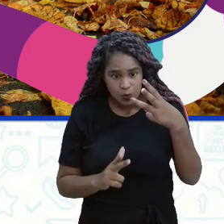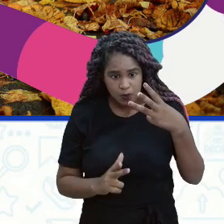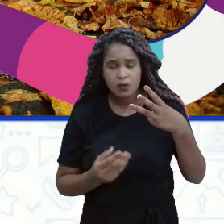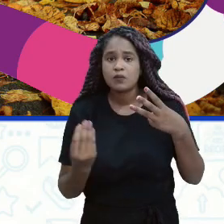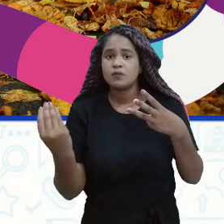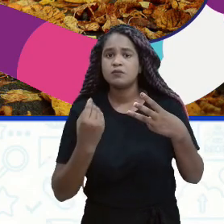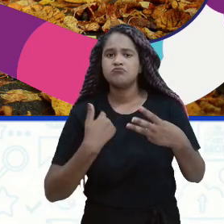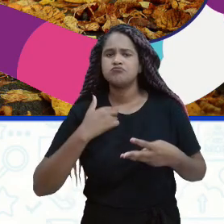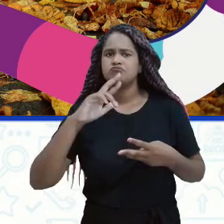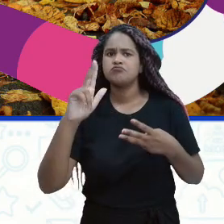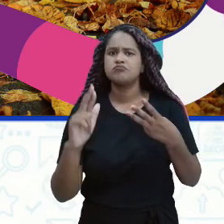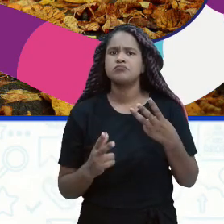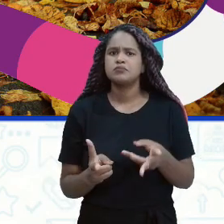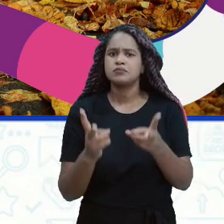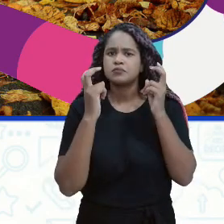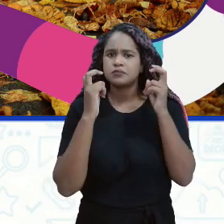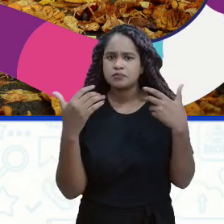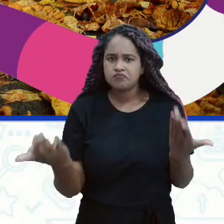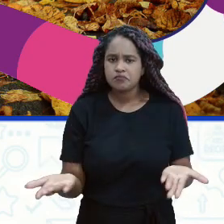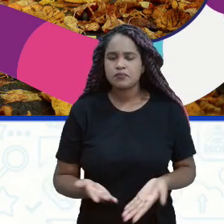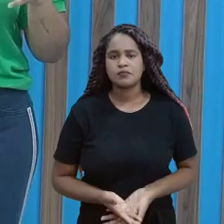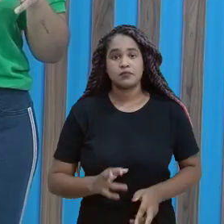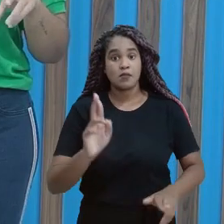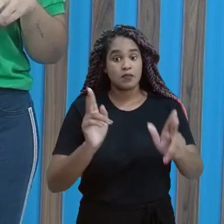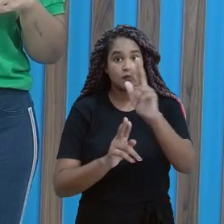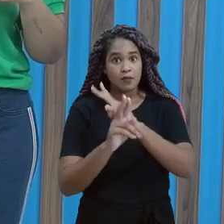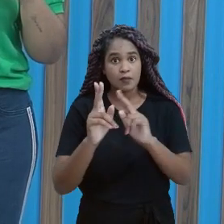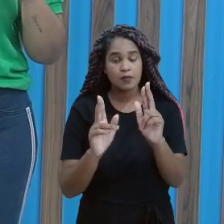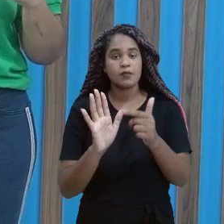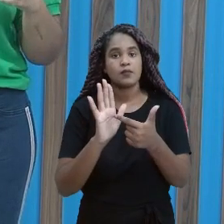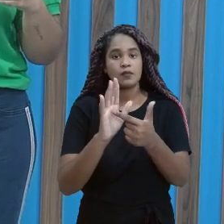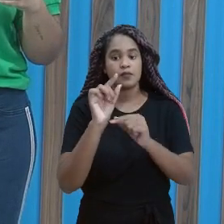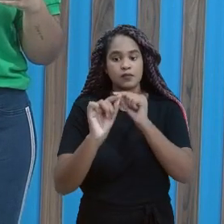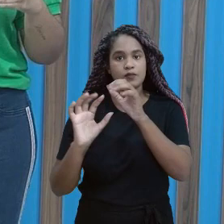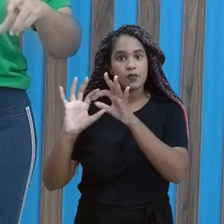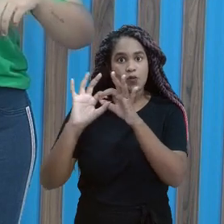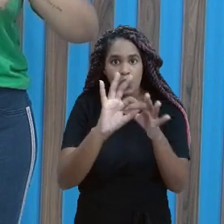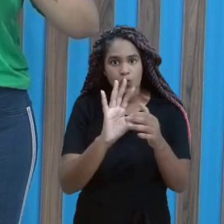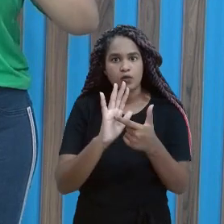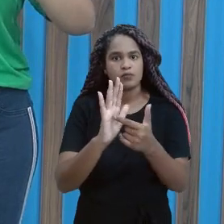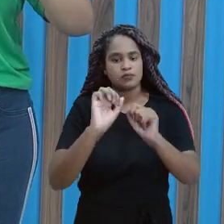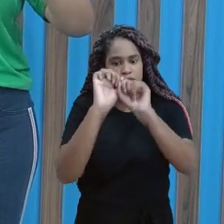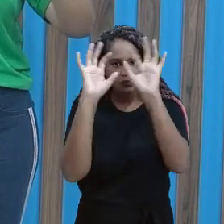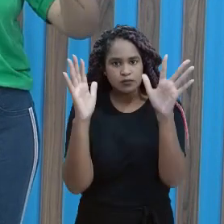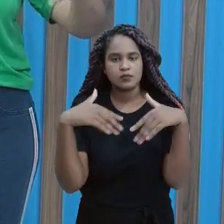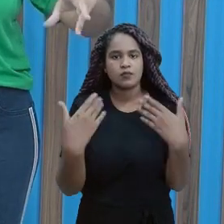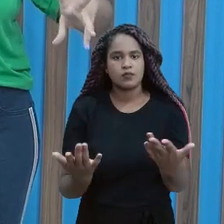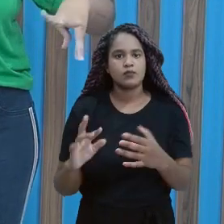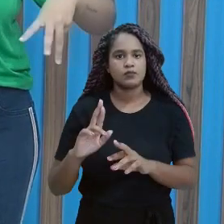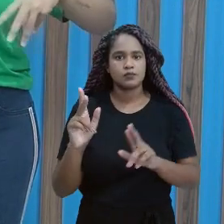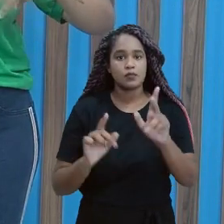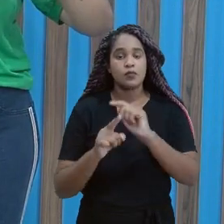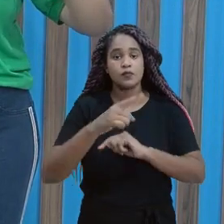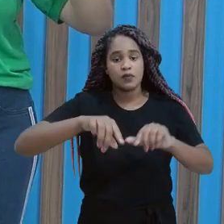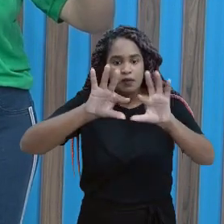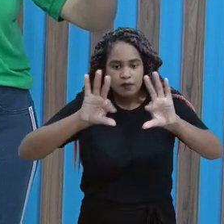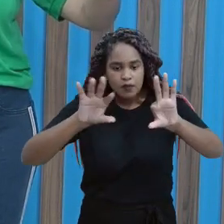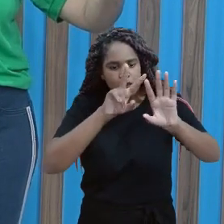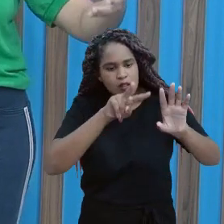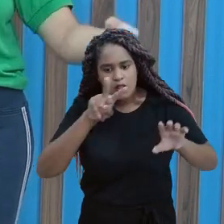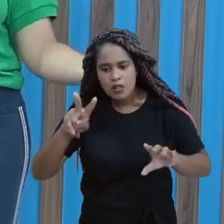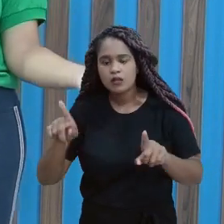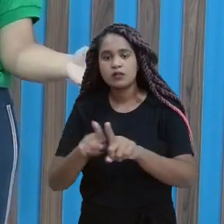essa diferenciação? Essa diferenciação vai ser dada pelo contexto, tá certo? Lendo as frases, entendendo